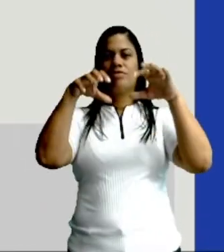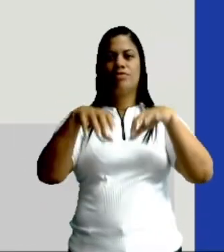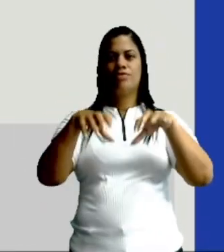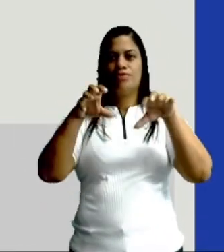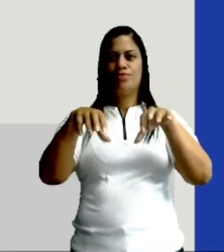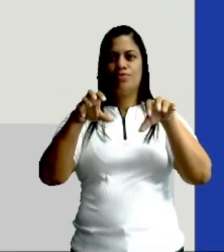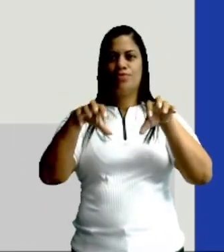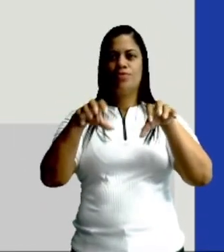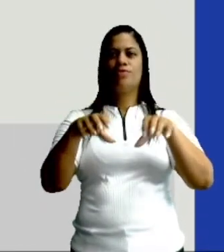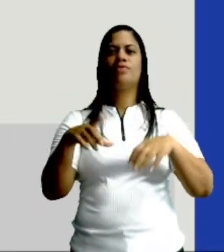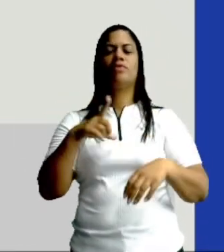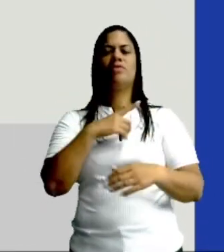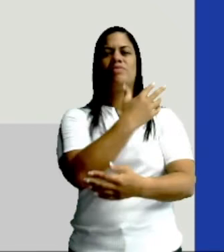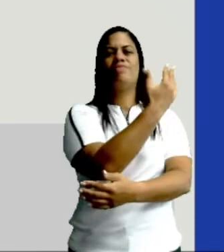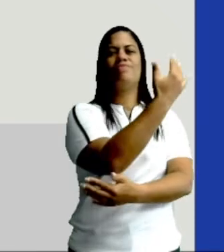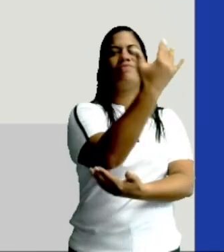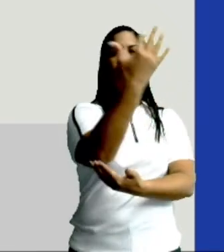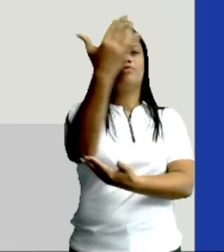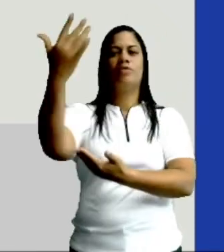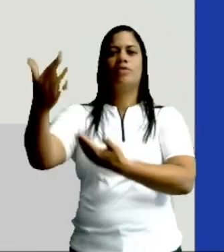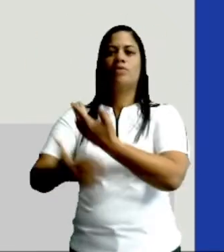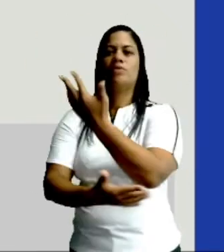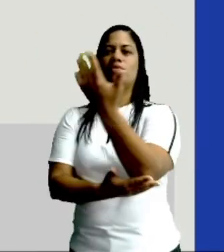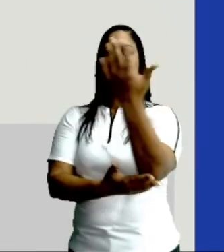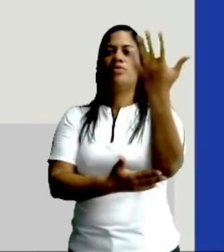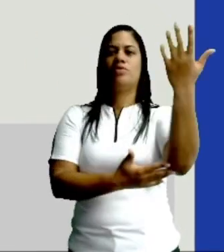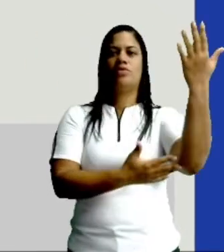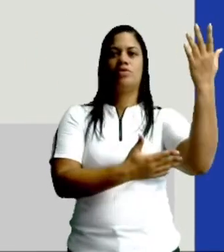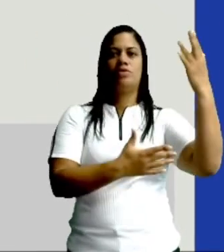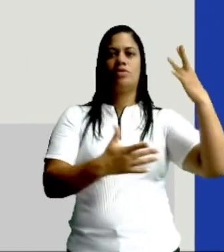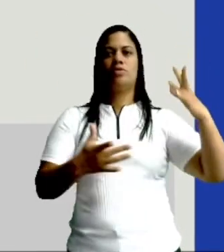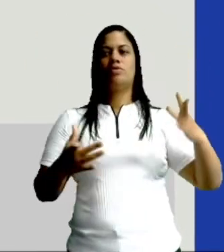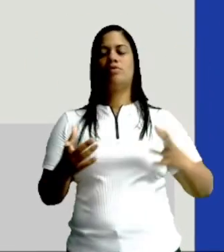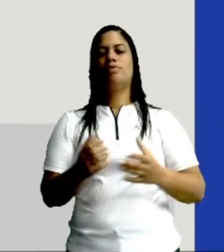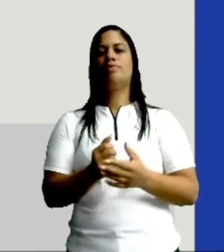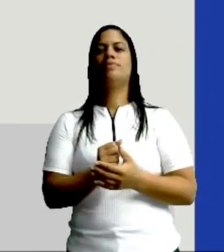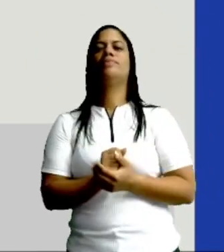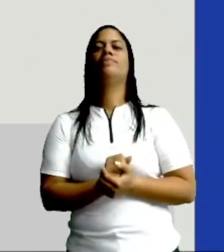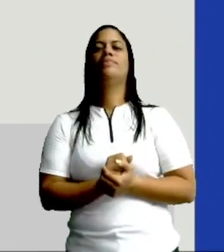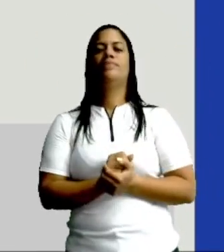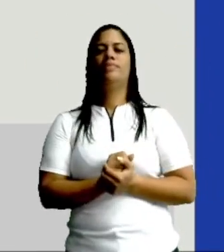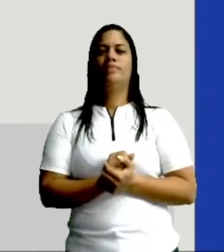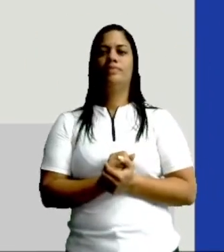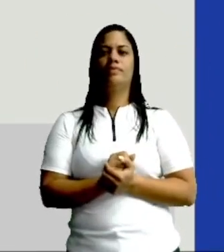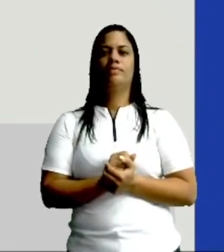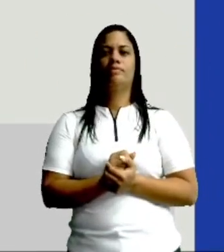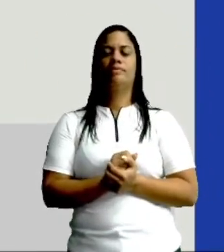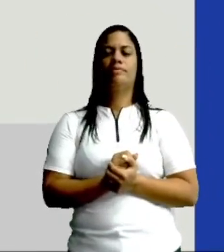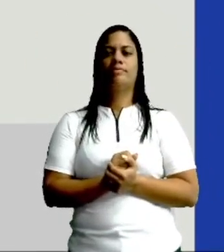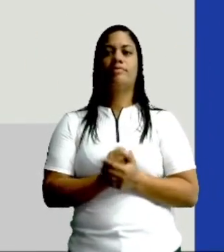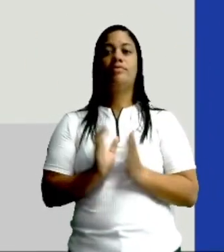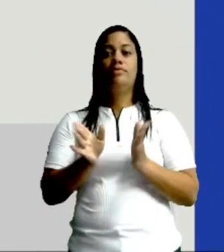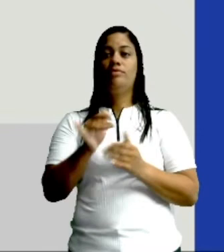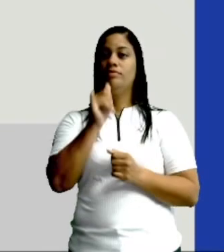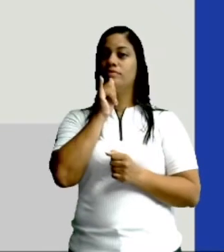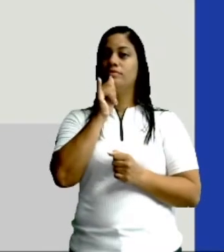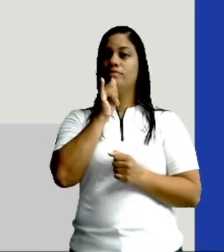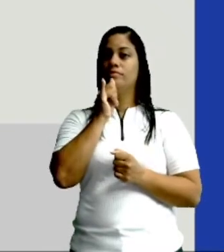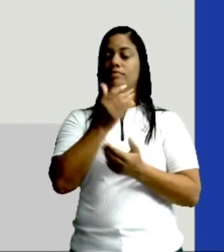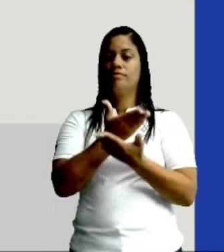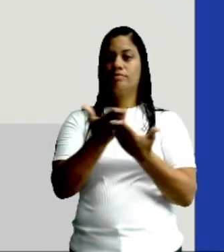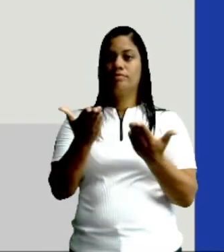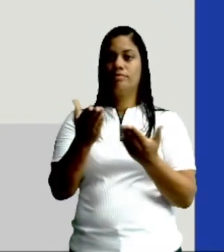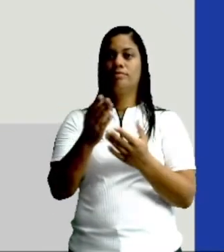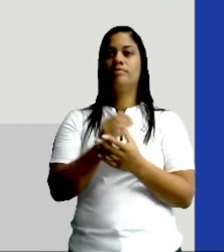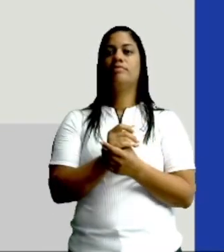deriva grandes florestas tropicais com enorme umidades e precipitação. Então, ele já deu um exemplozinho aí de